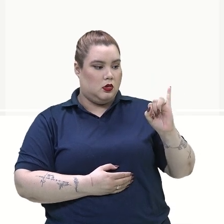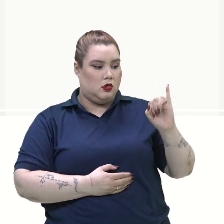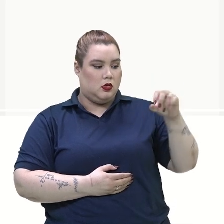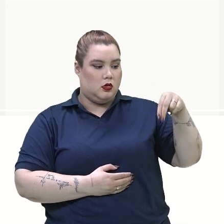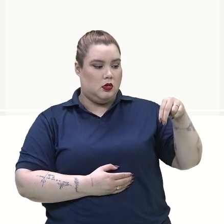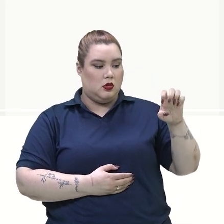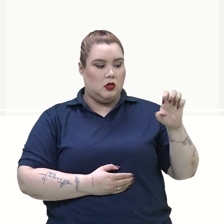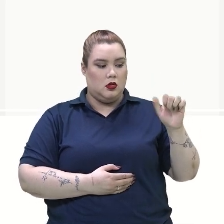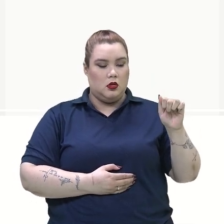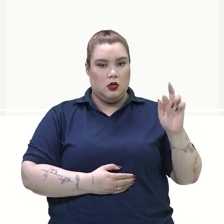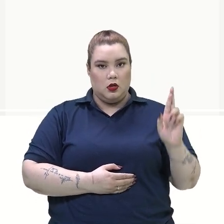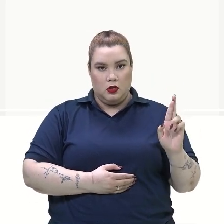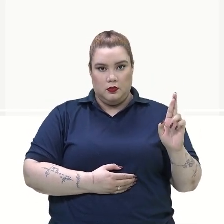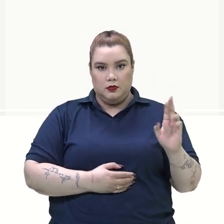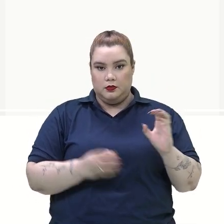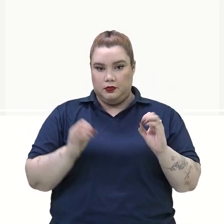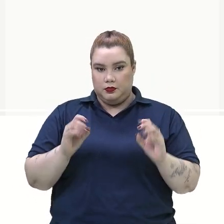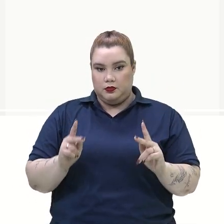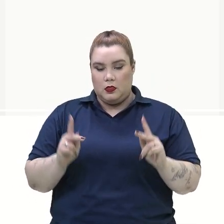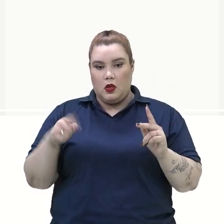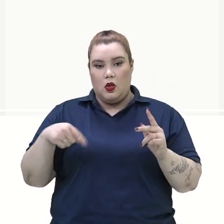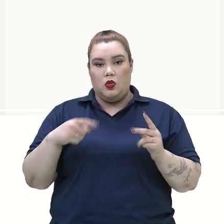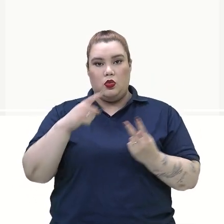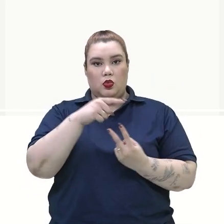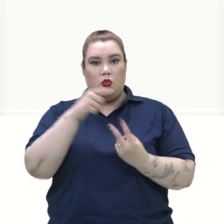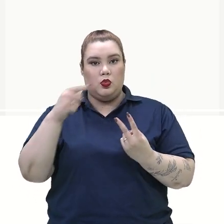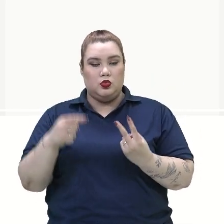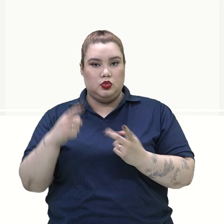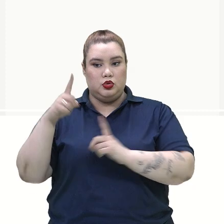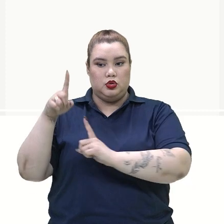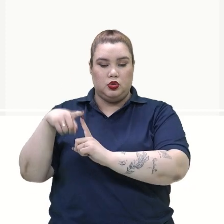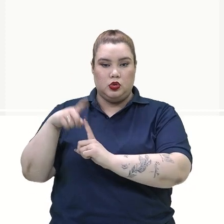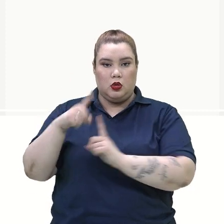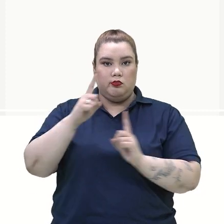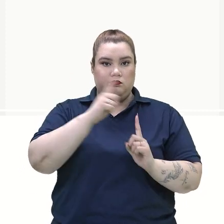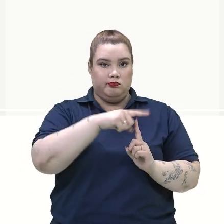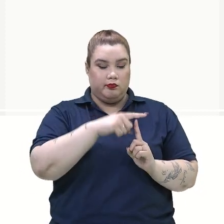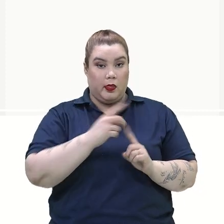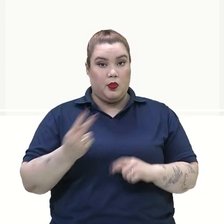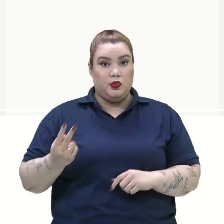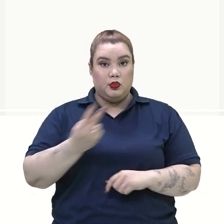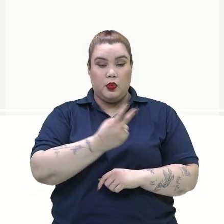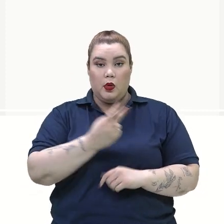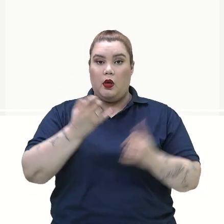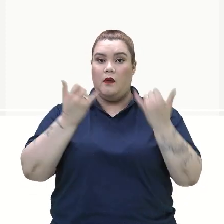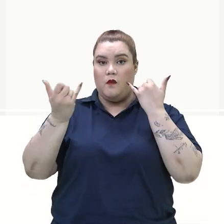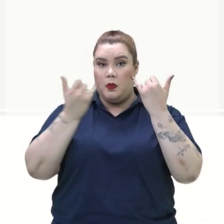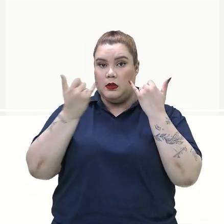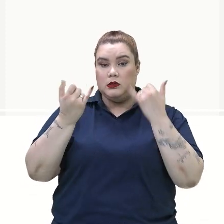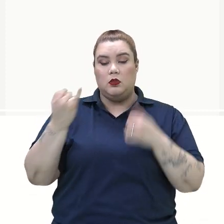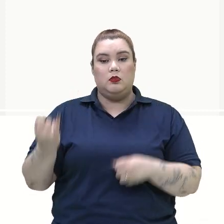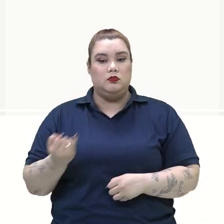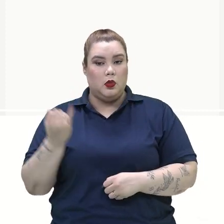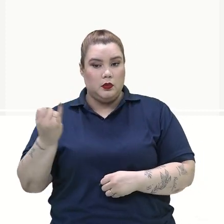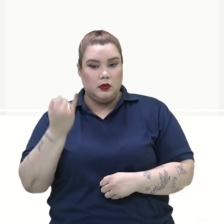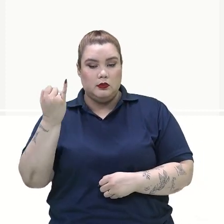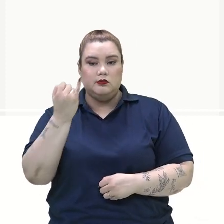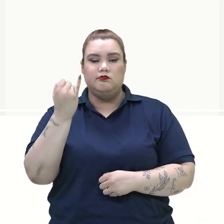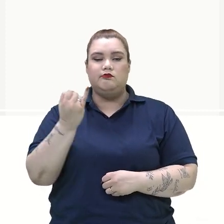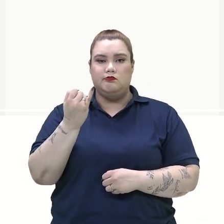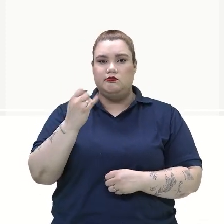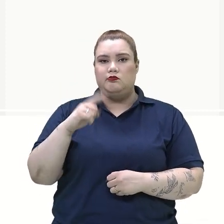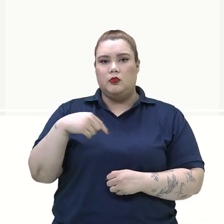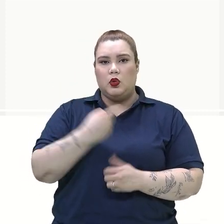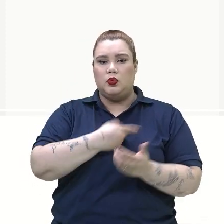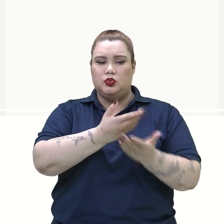tá? São duas informações importantes que a gente vai perceber aí ao longo